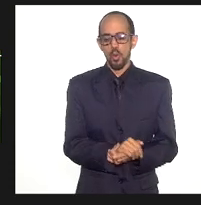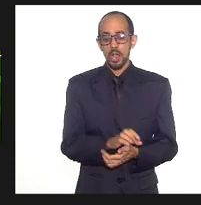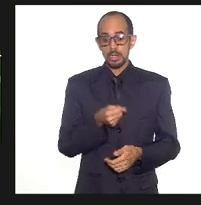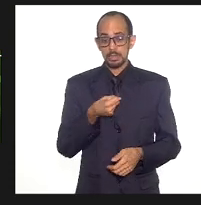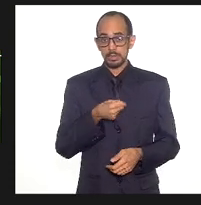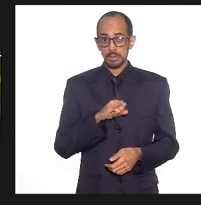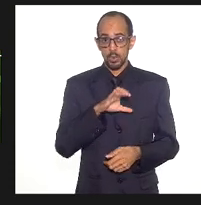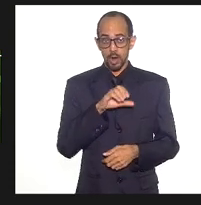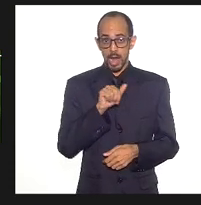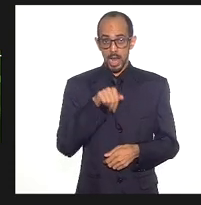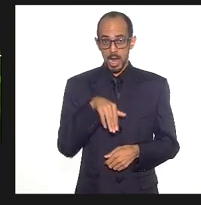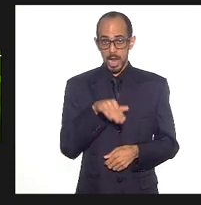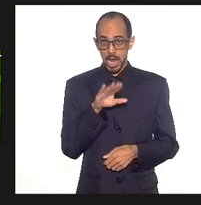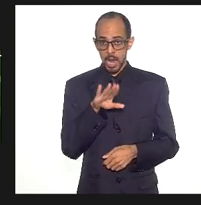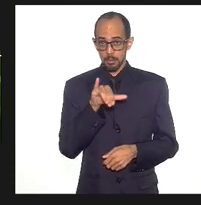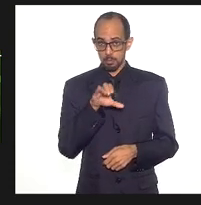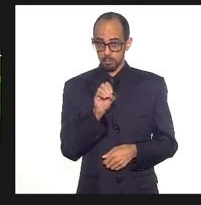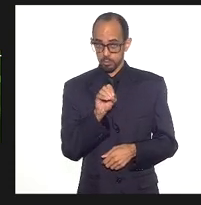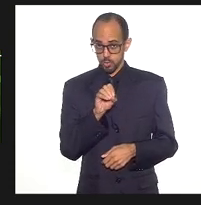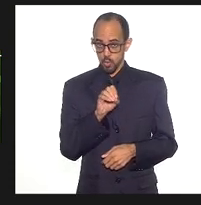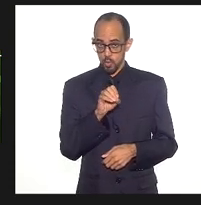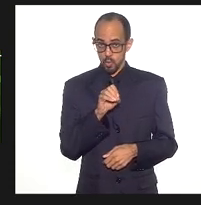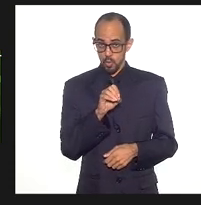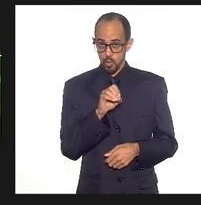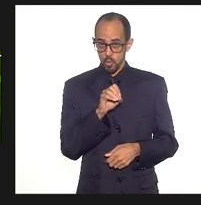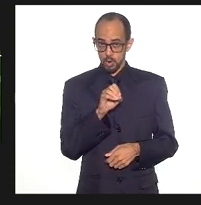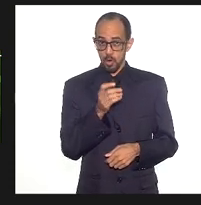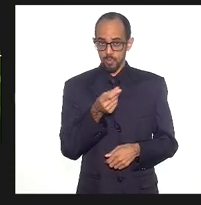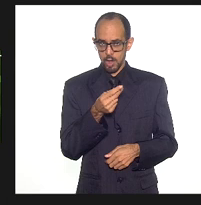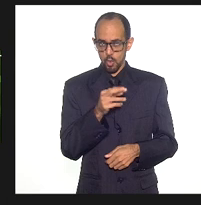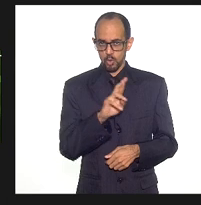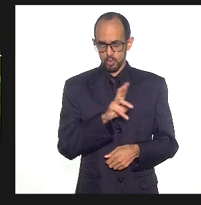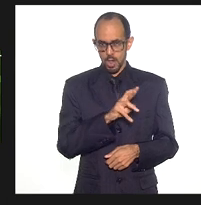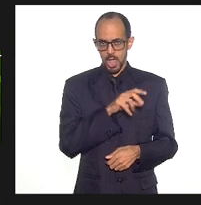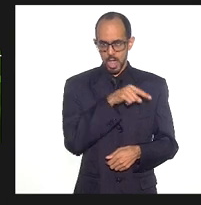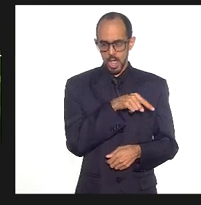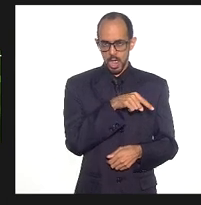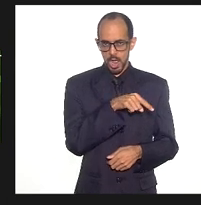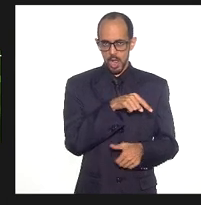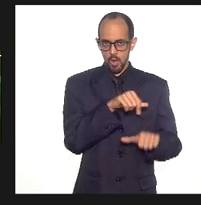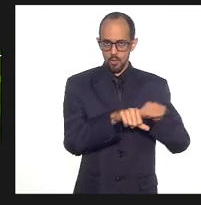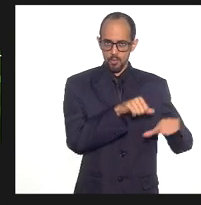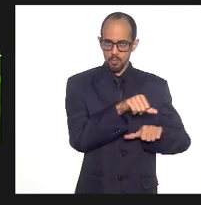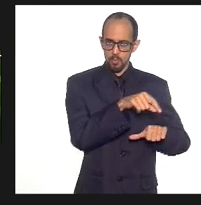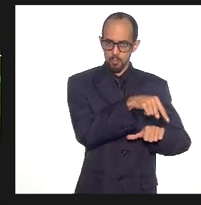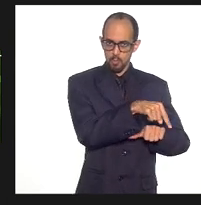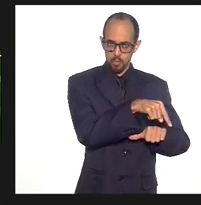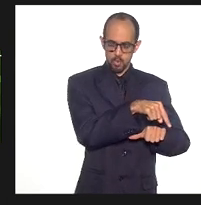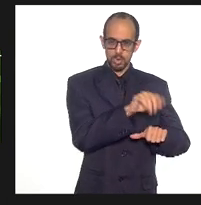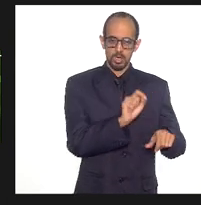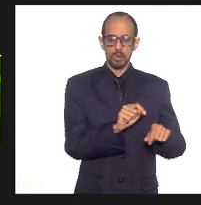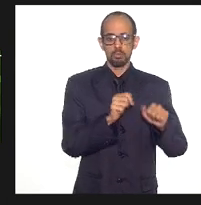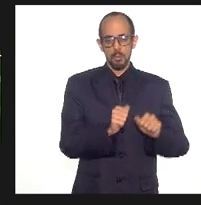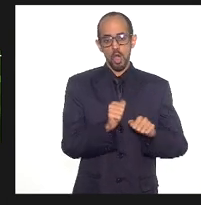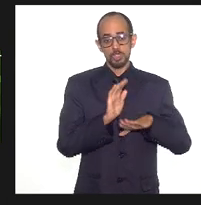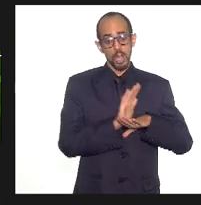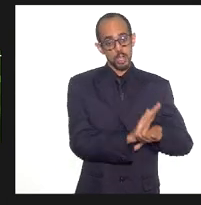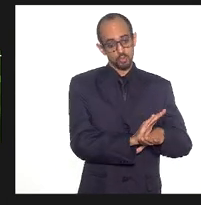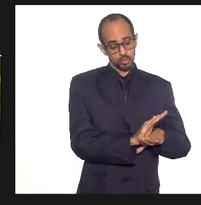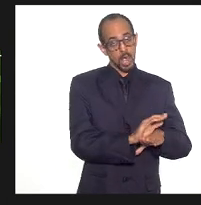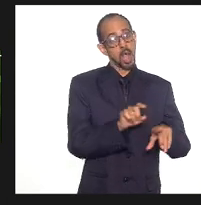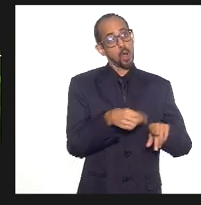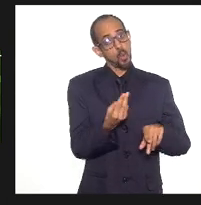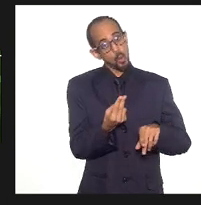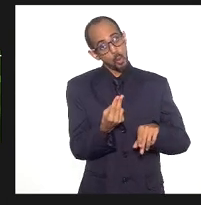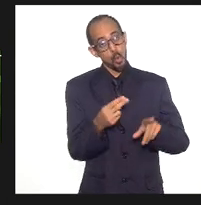câmbio favorece a receita bruta, pode favorecer ou até, enfim,